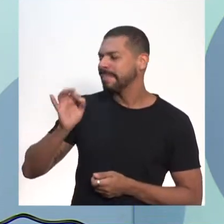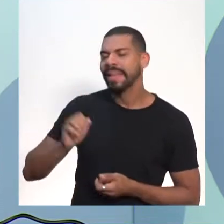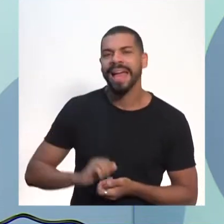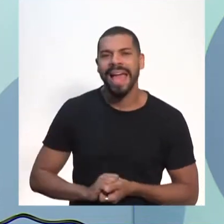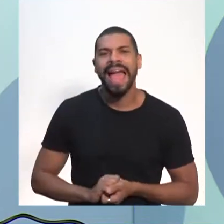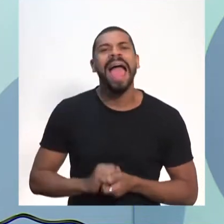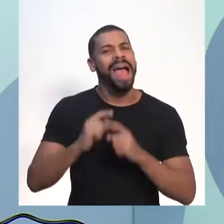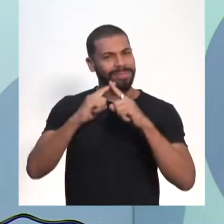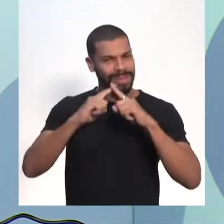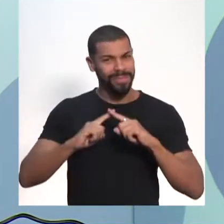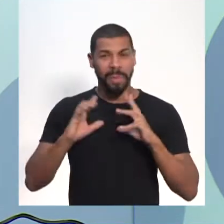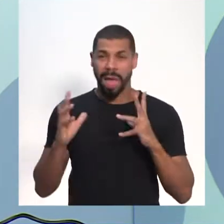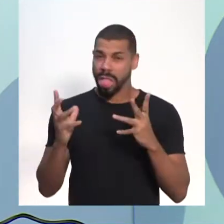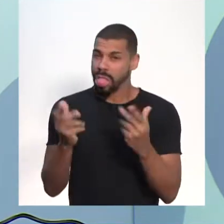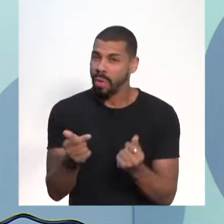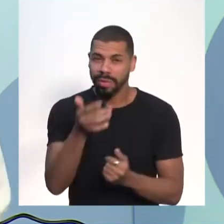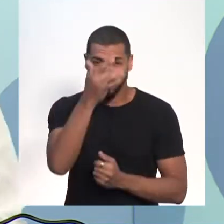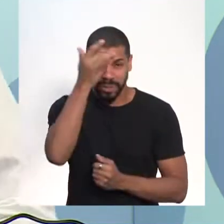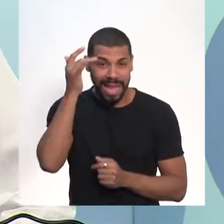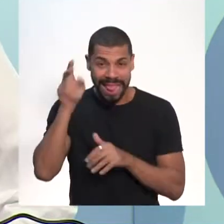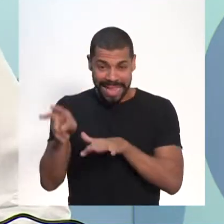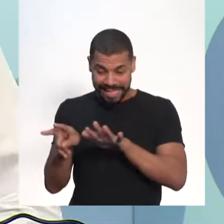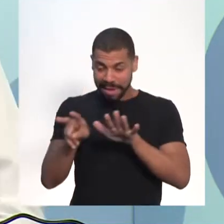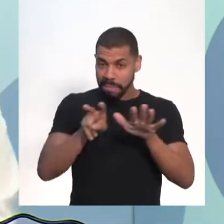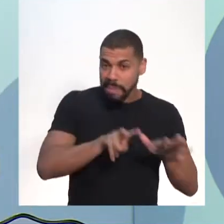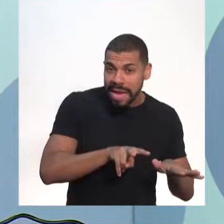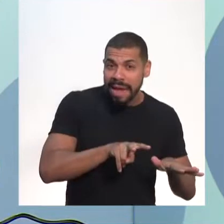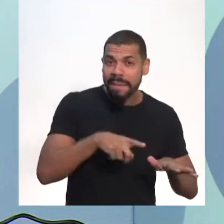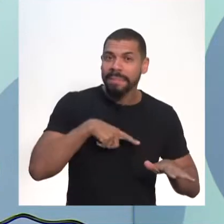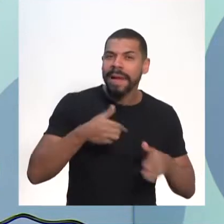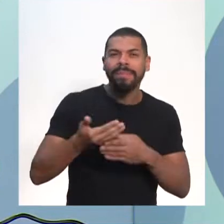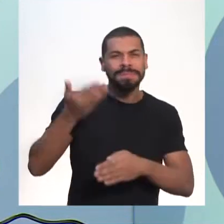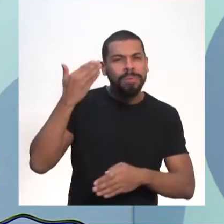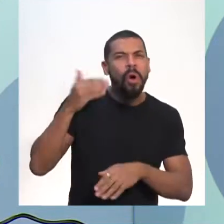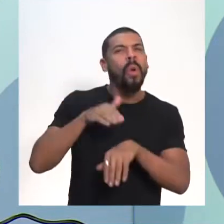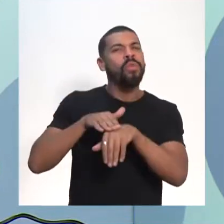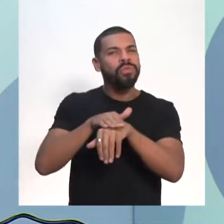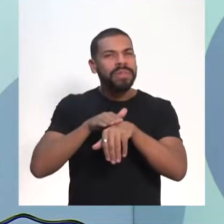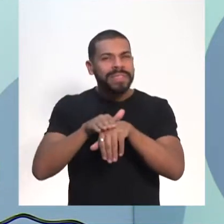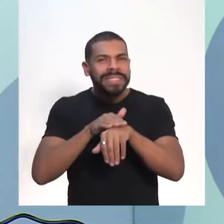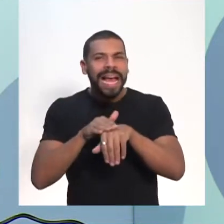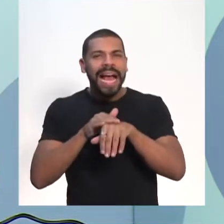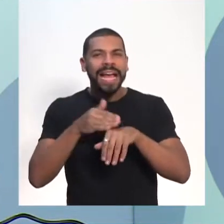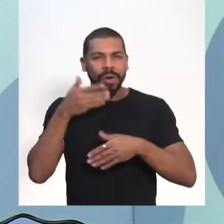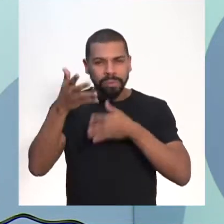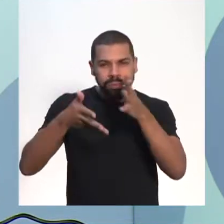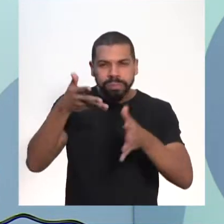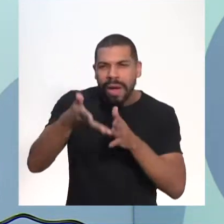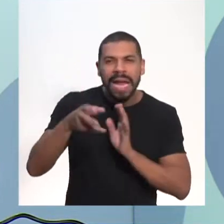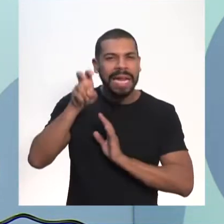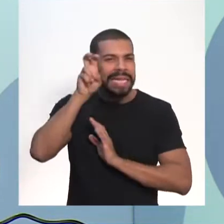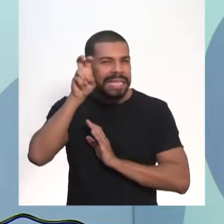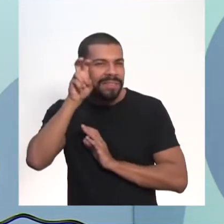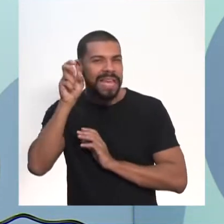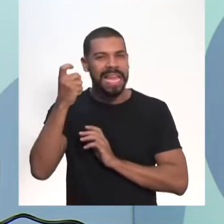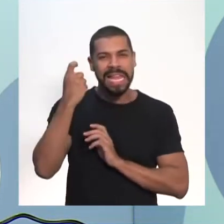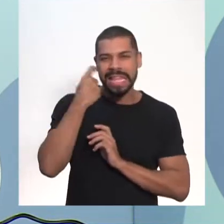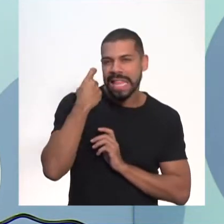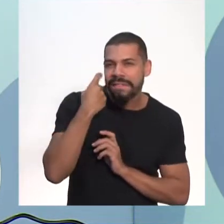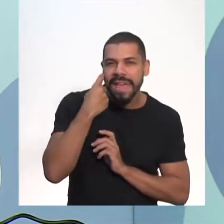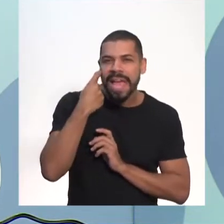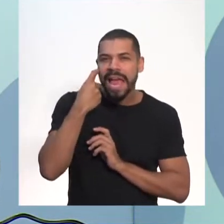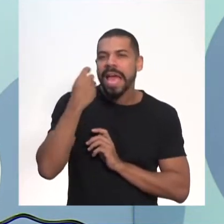um desafio para todos, né? Semana passada, então, nós conversamos, eu falei na quinta, na sexta-feira,